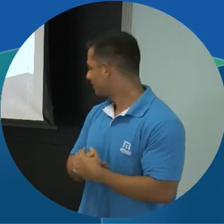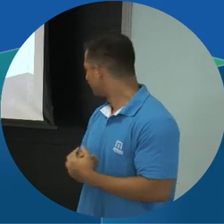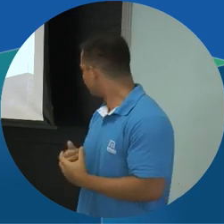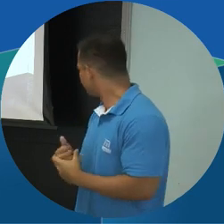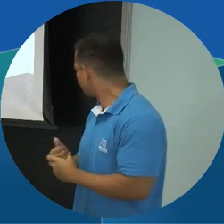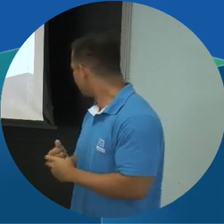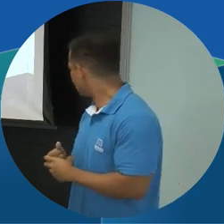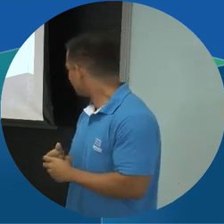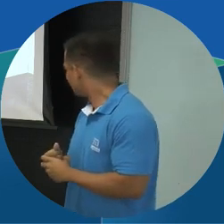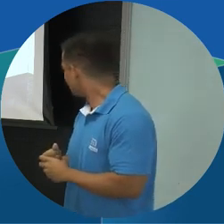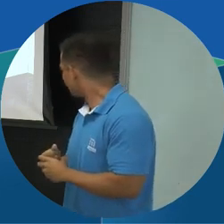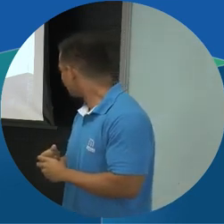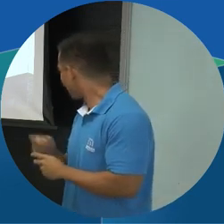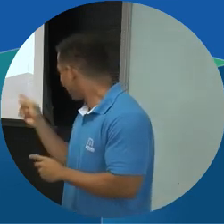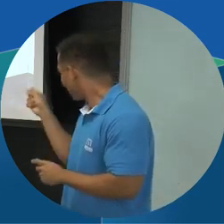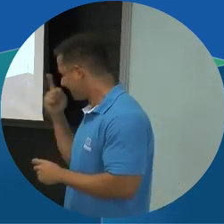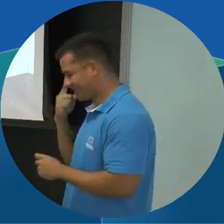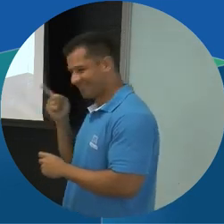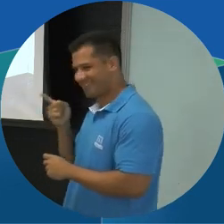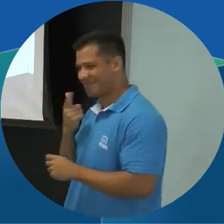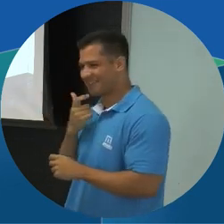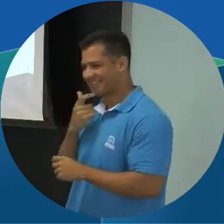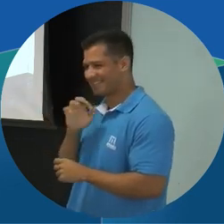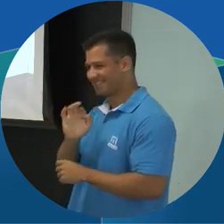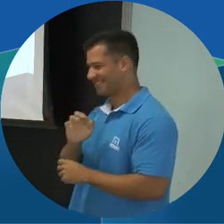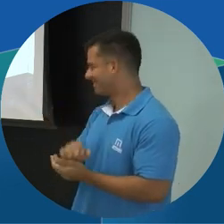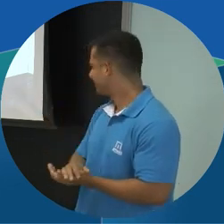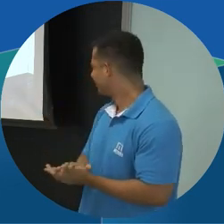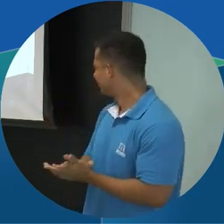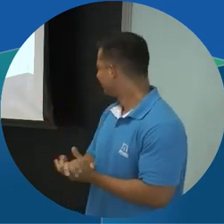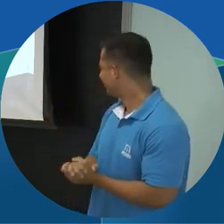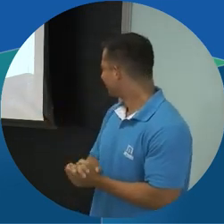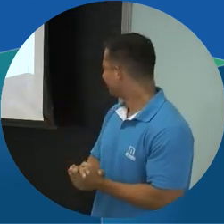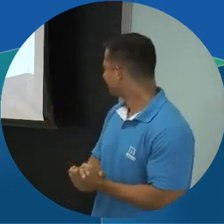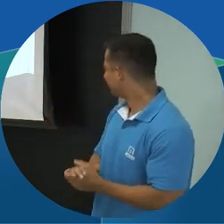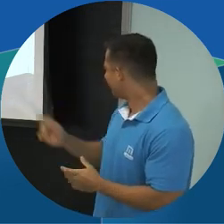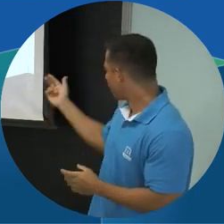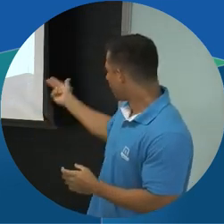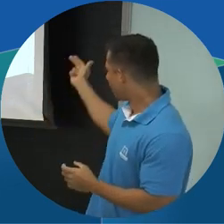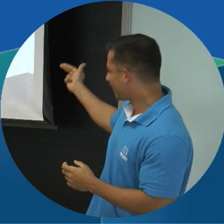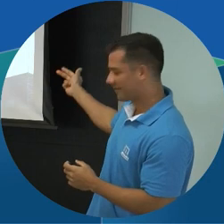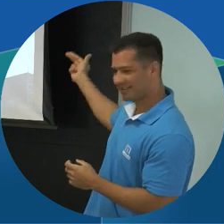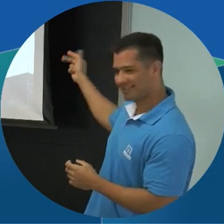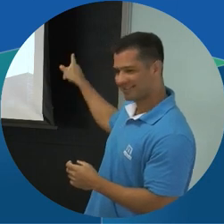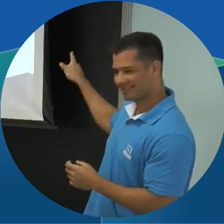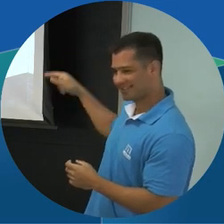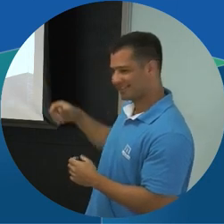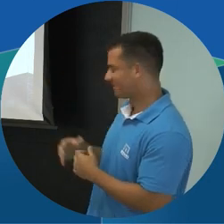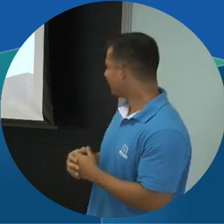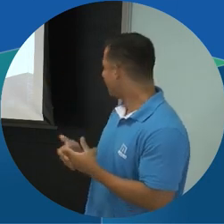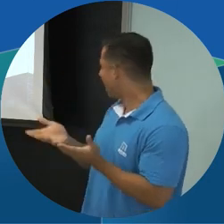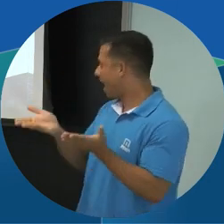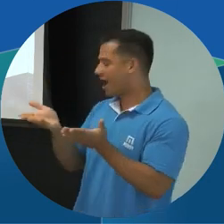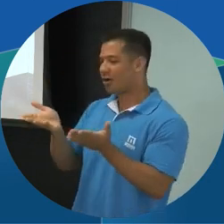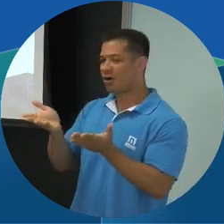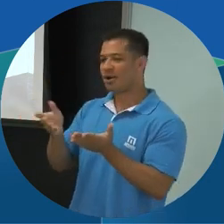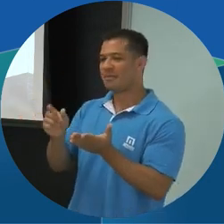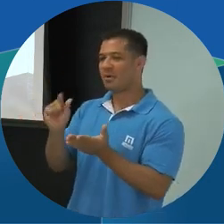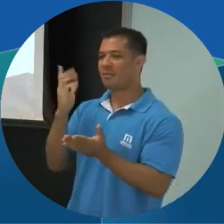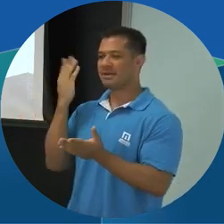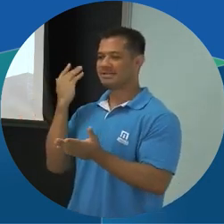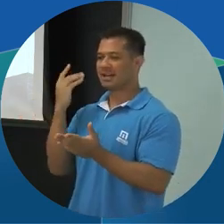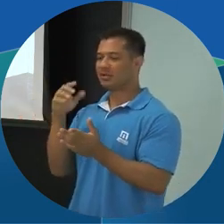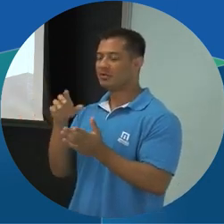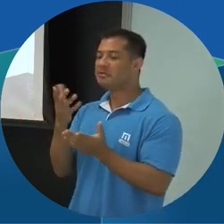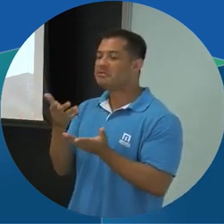cliente, conseguir oferecer mais para o mesmo cliente. Nossa expansão agora a gente não sabemos